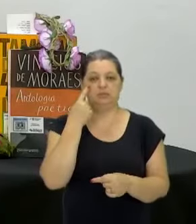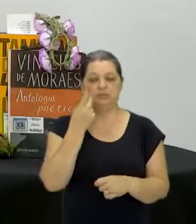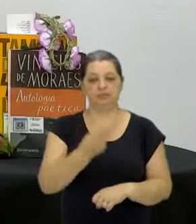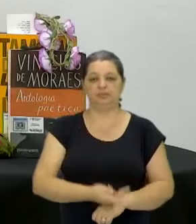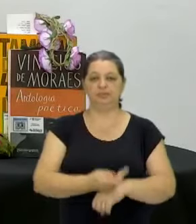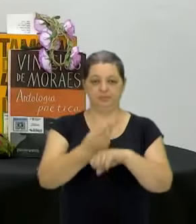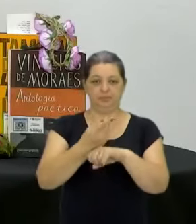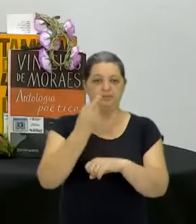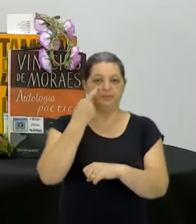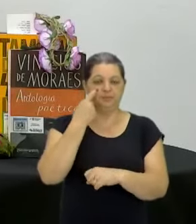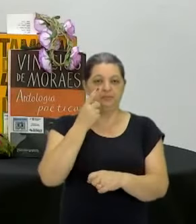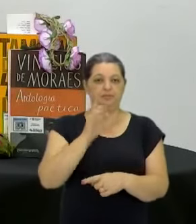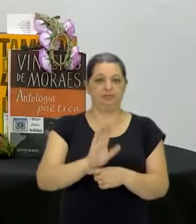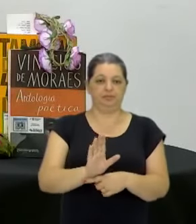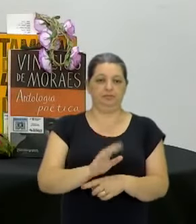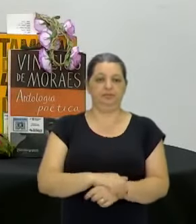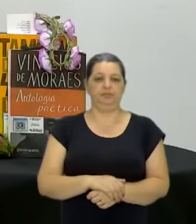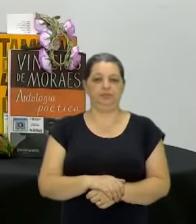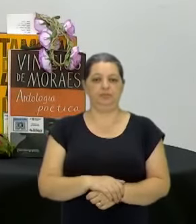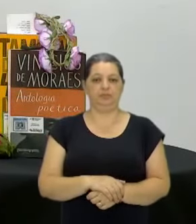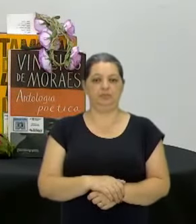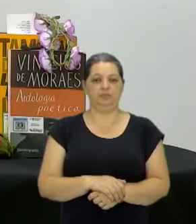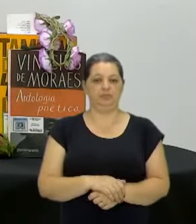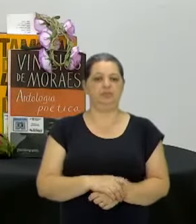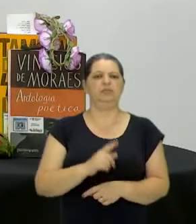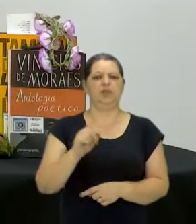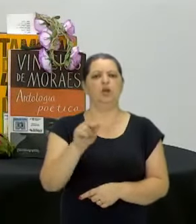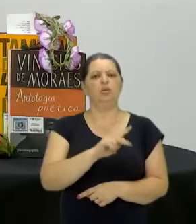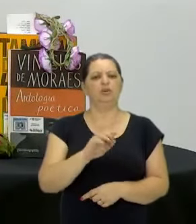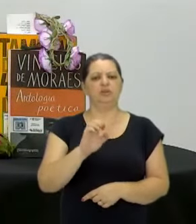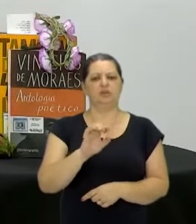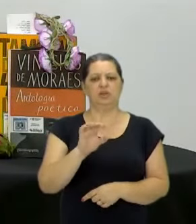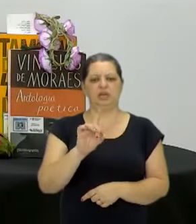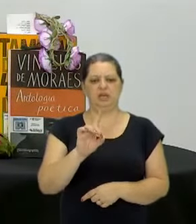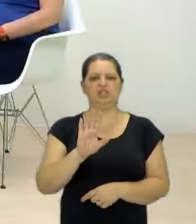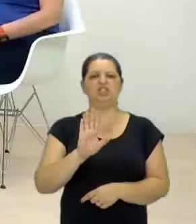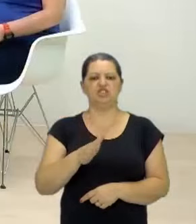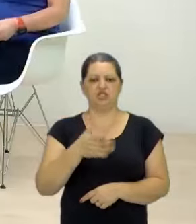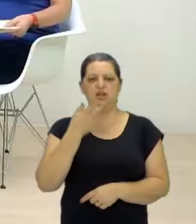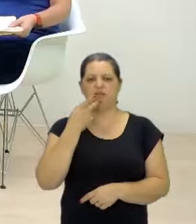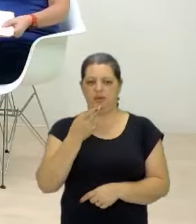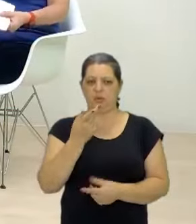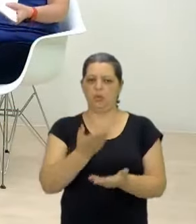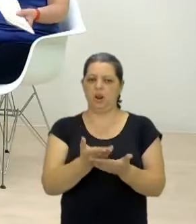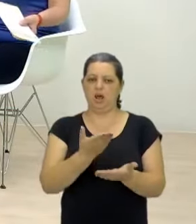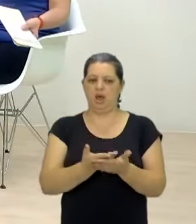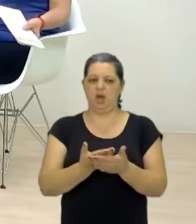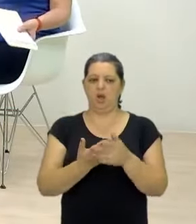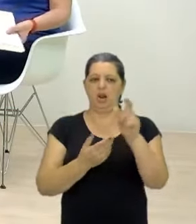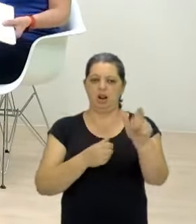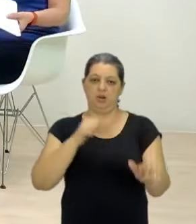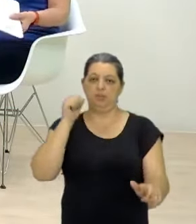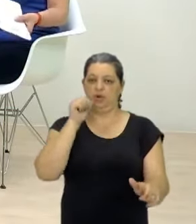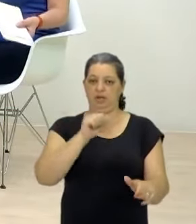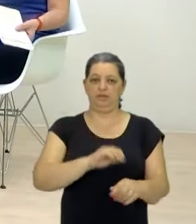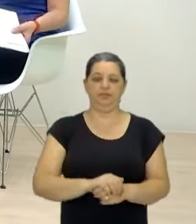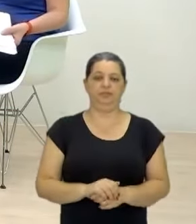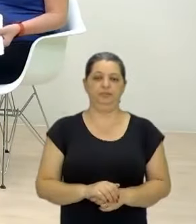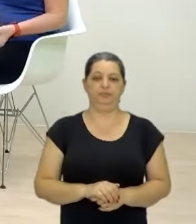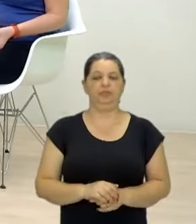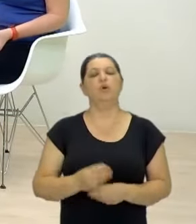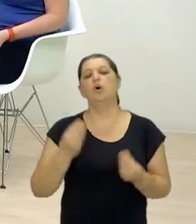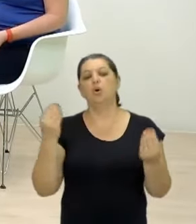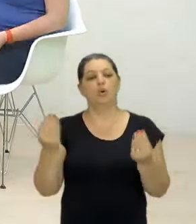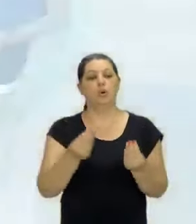super interessante na a história dela. Na biógrafa da Marie, o professor Ed acho que fez uma aula sobre ela. E aí, where, né? Onde a gente